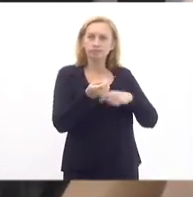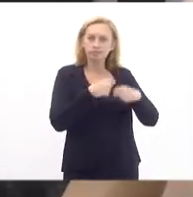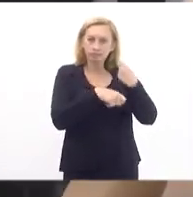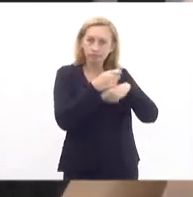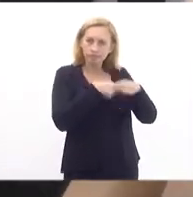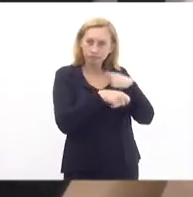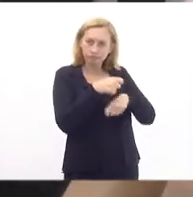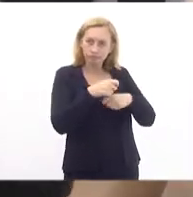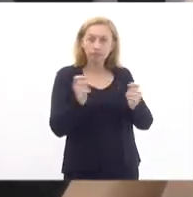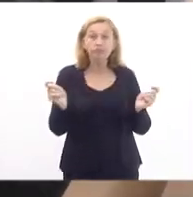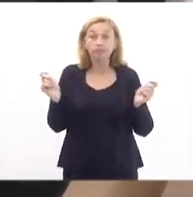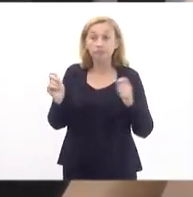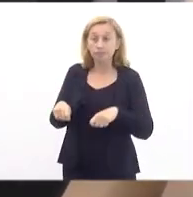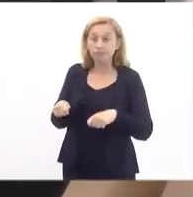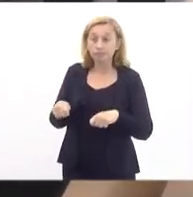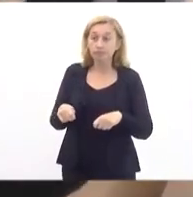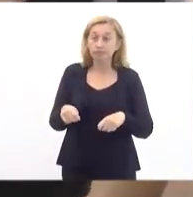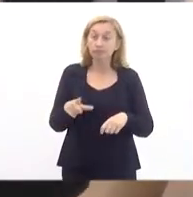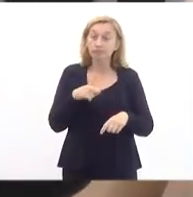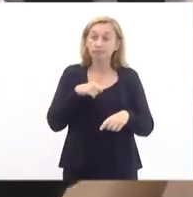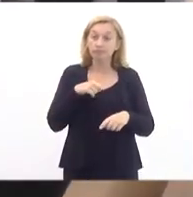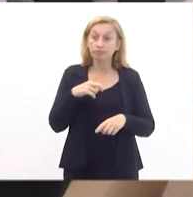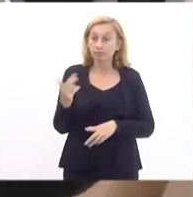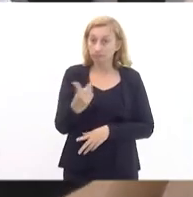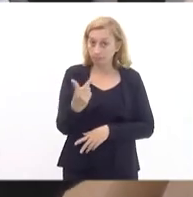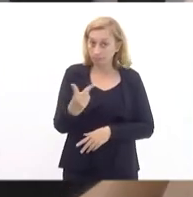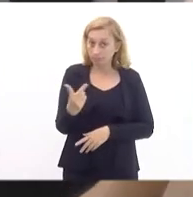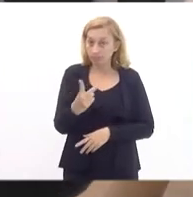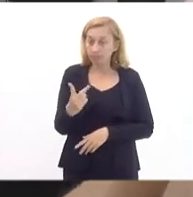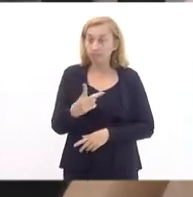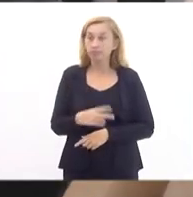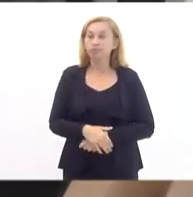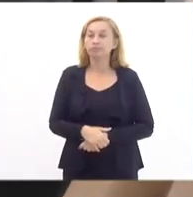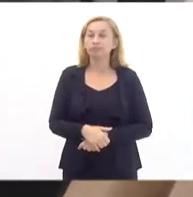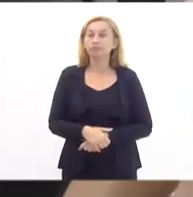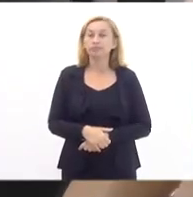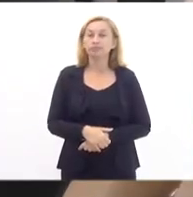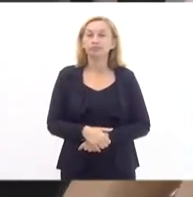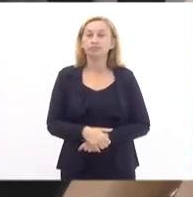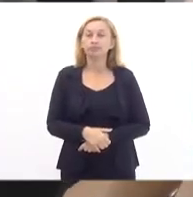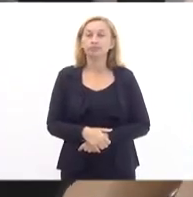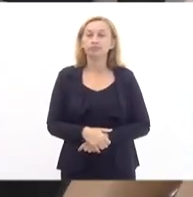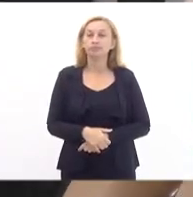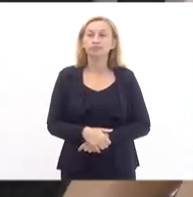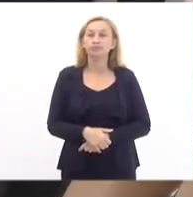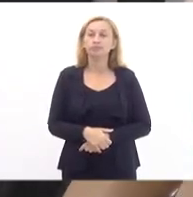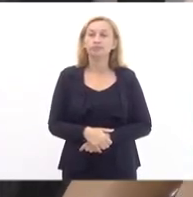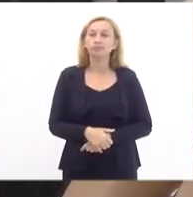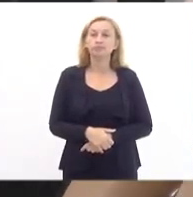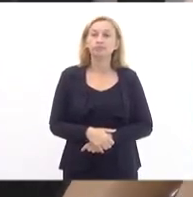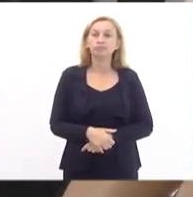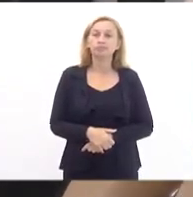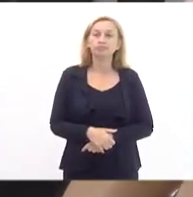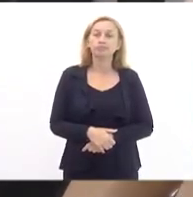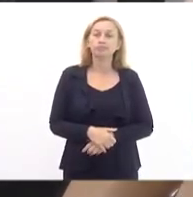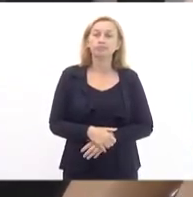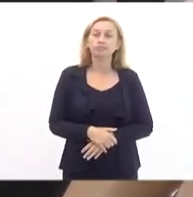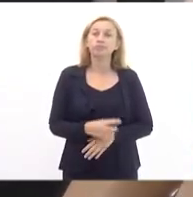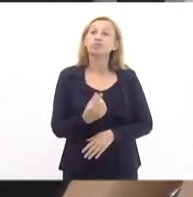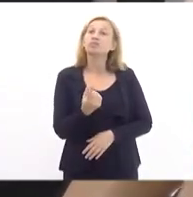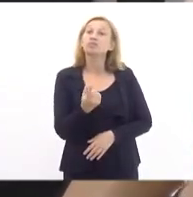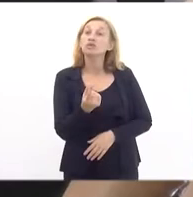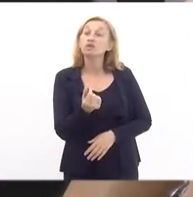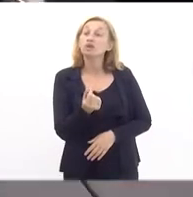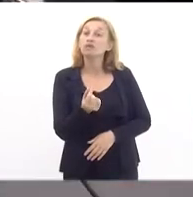que compensações terão ambas, e que tarifa se pretende